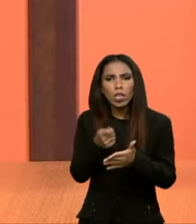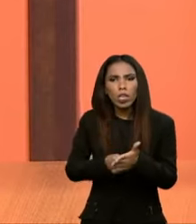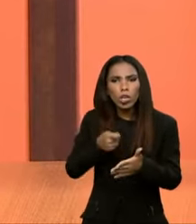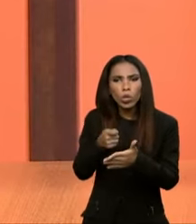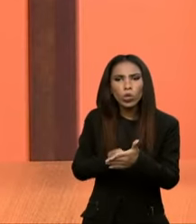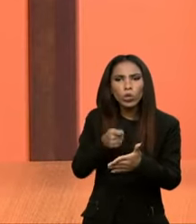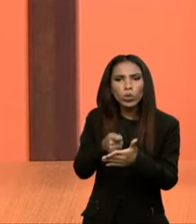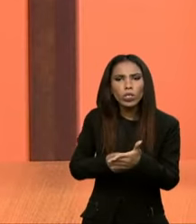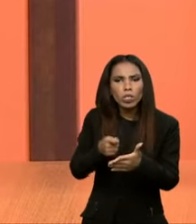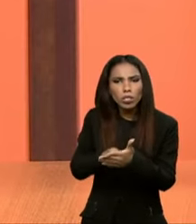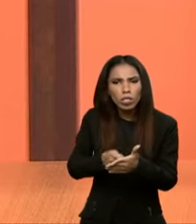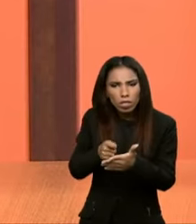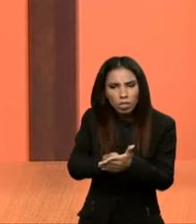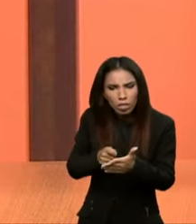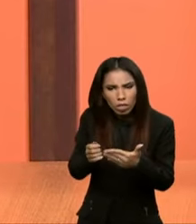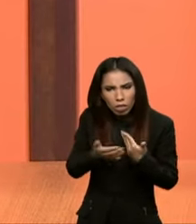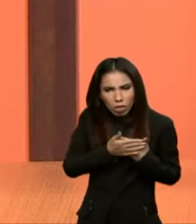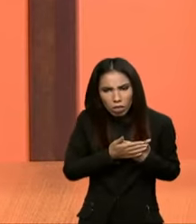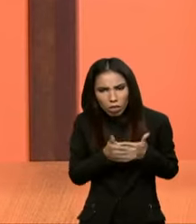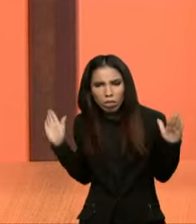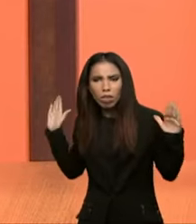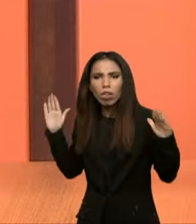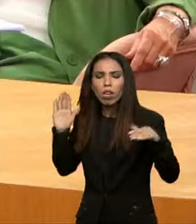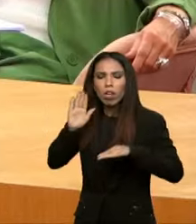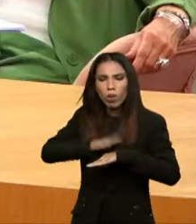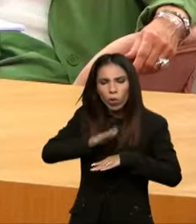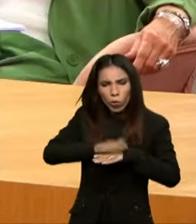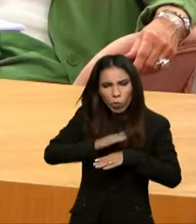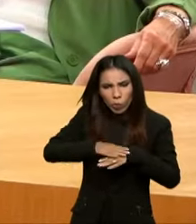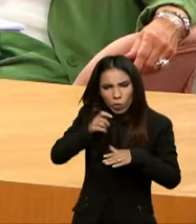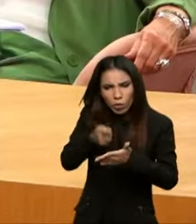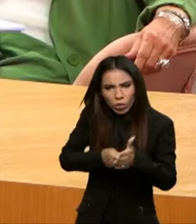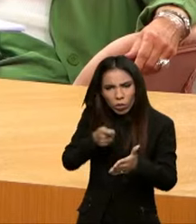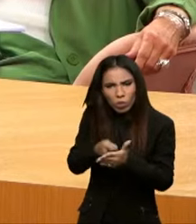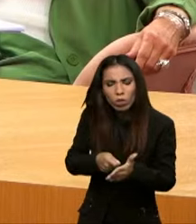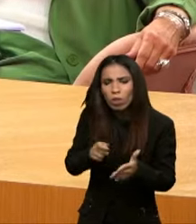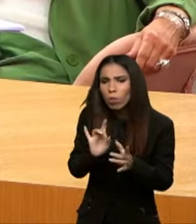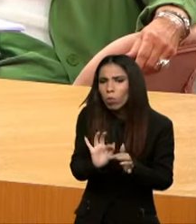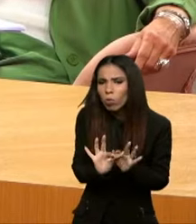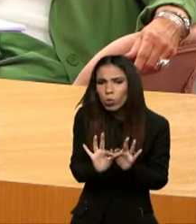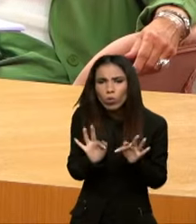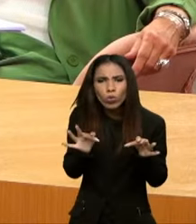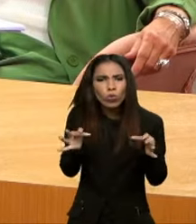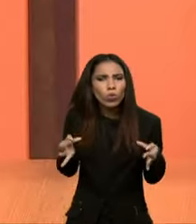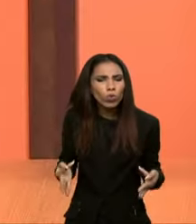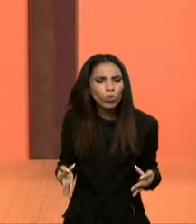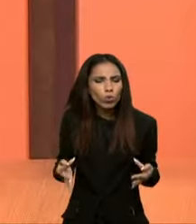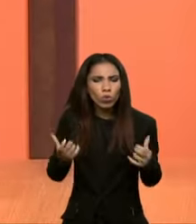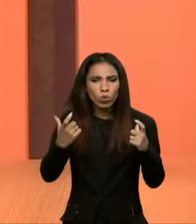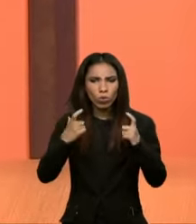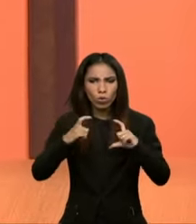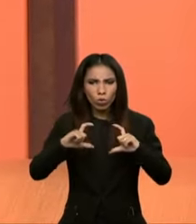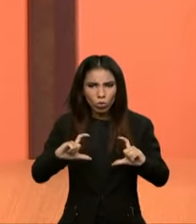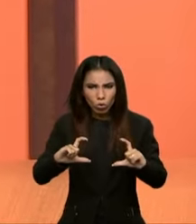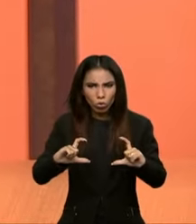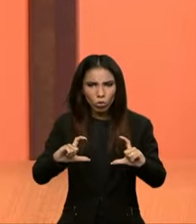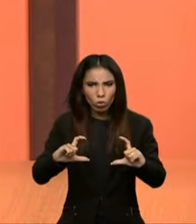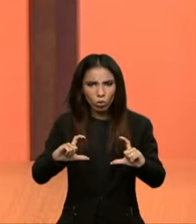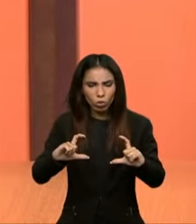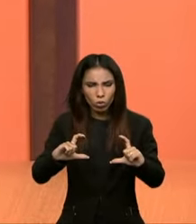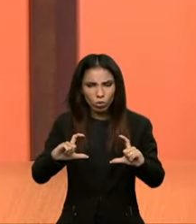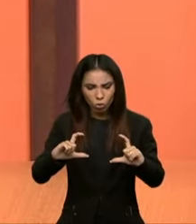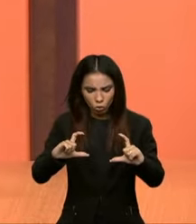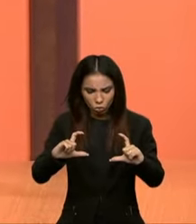meu coração. E aí a conclusão, eu vou lutar para libertar simples, meu coração. É simples, né? É muito simples. É uma estrofe que constrói e a outra